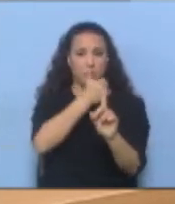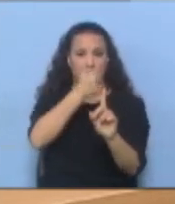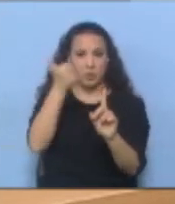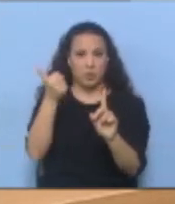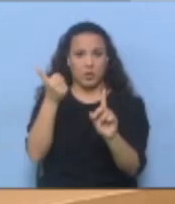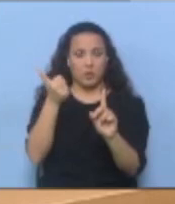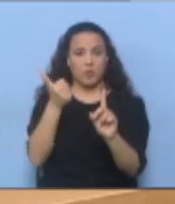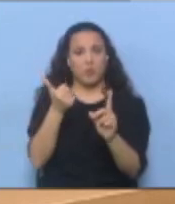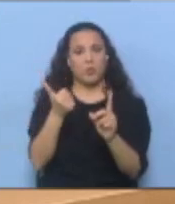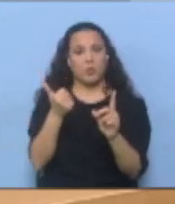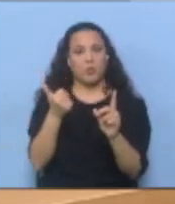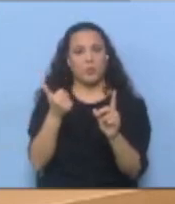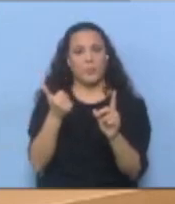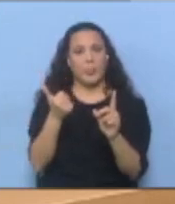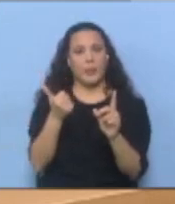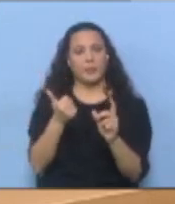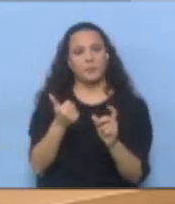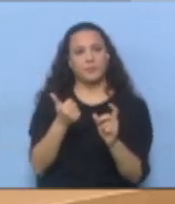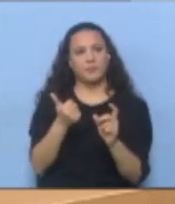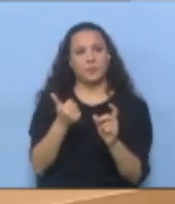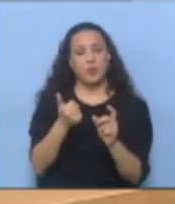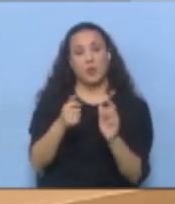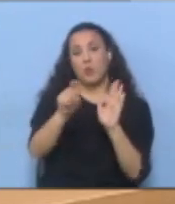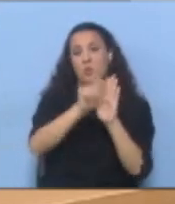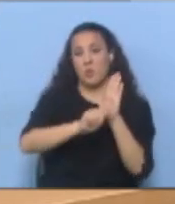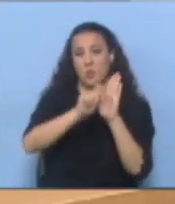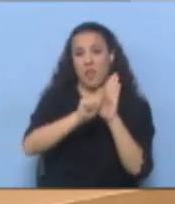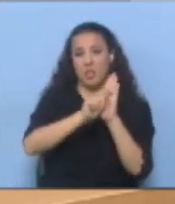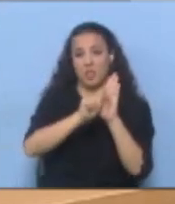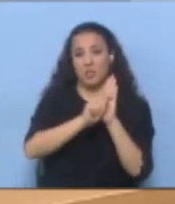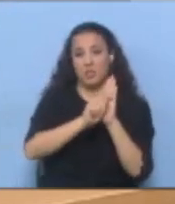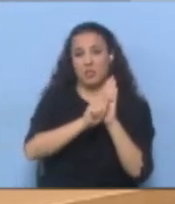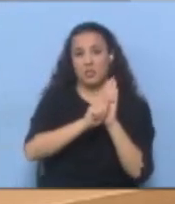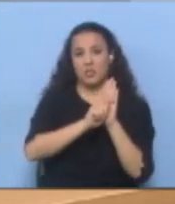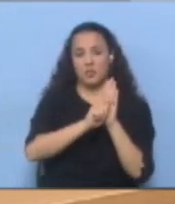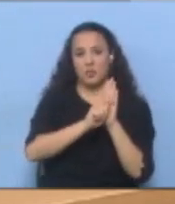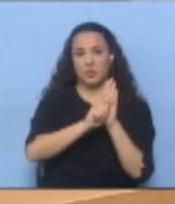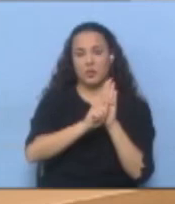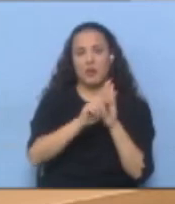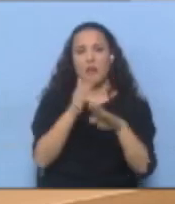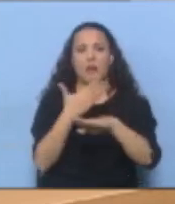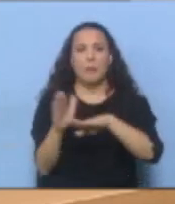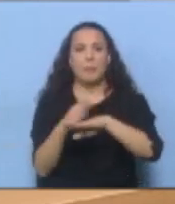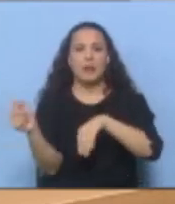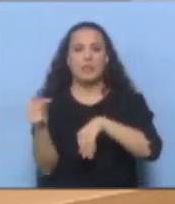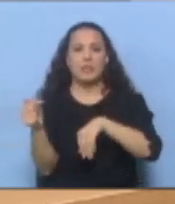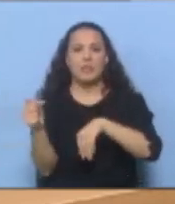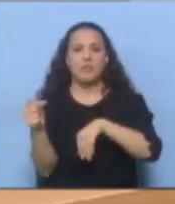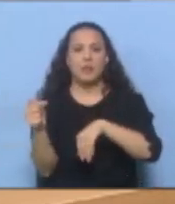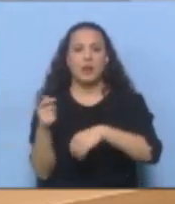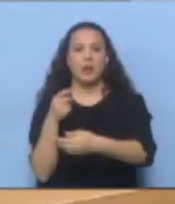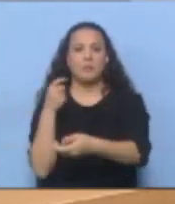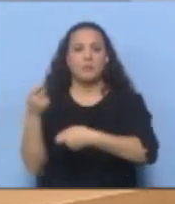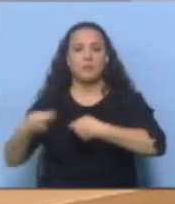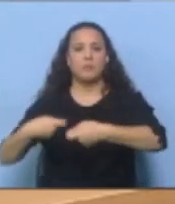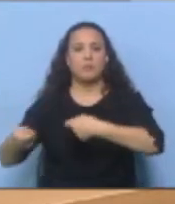o belo, digamos, o ético, não é? Porque é que, digamos, a parte negativa vende melhor que essa dimensão